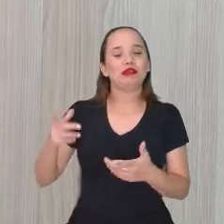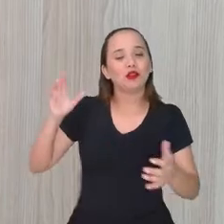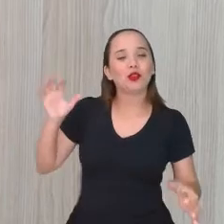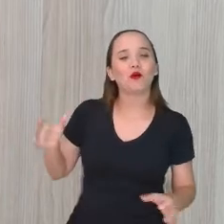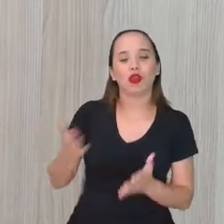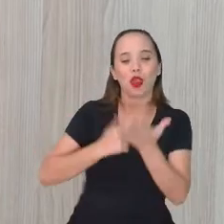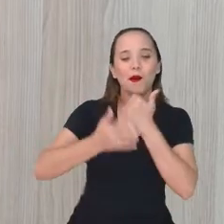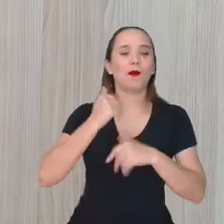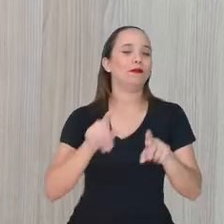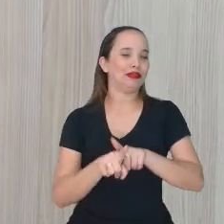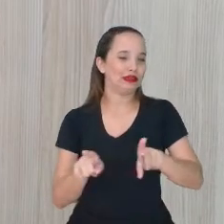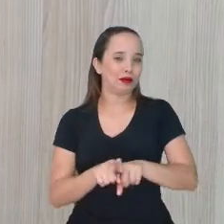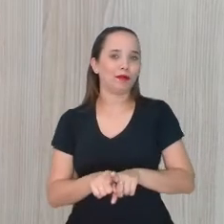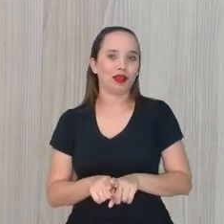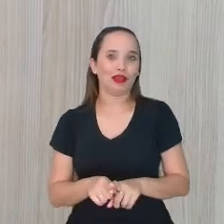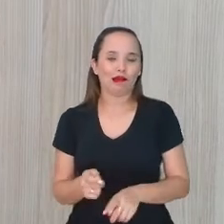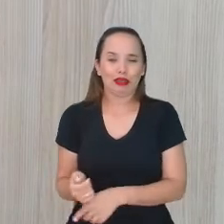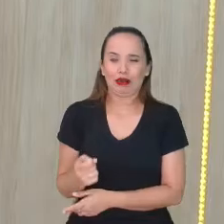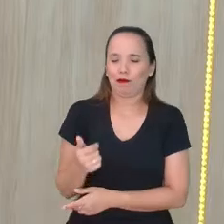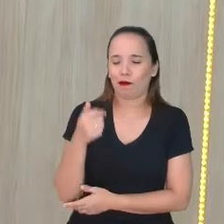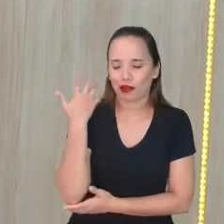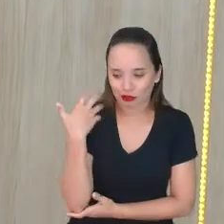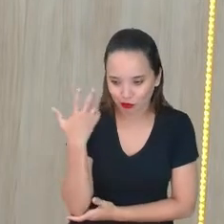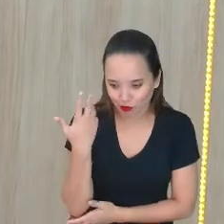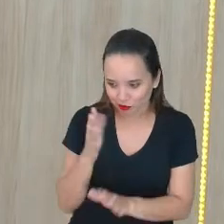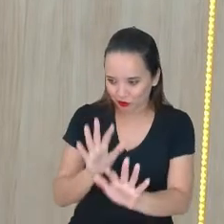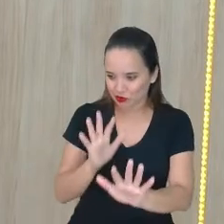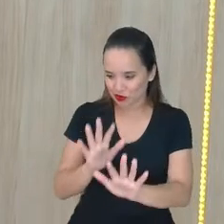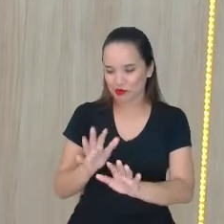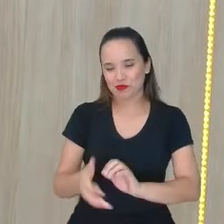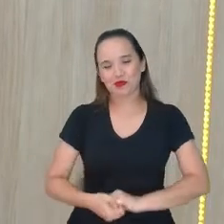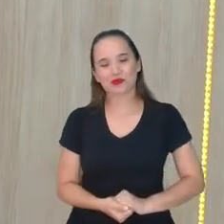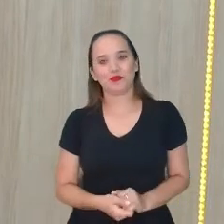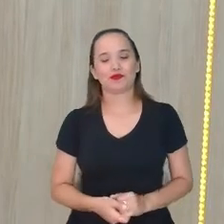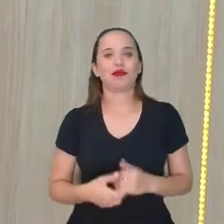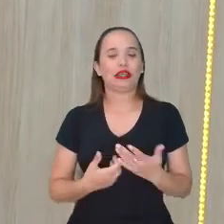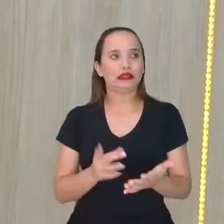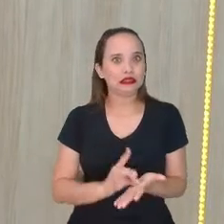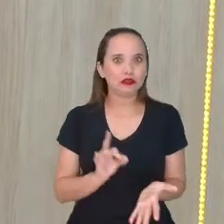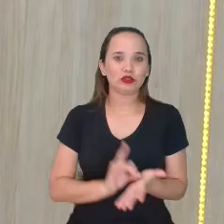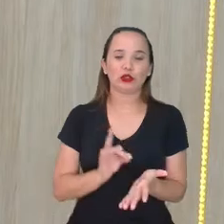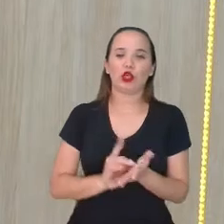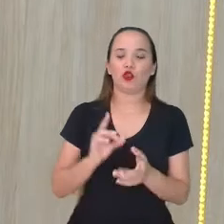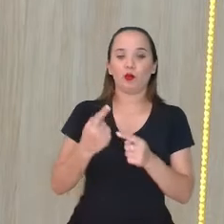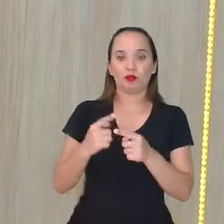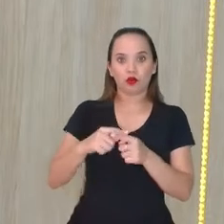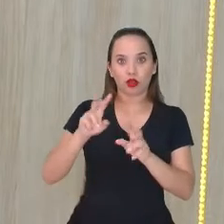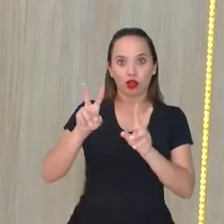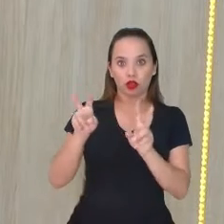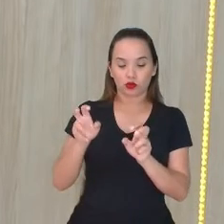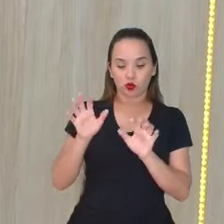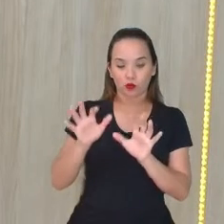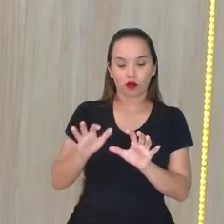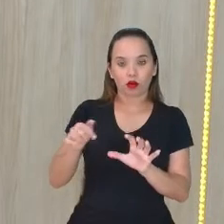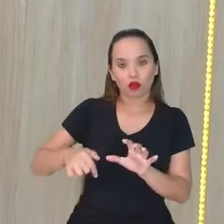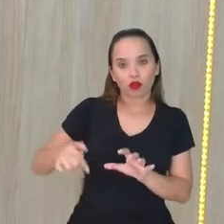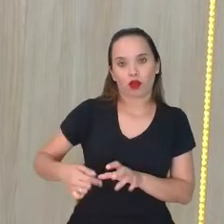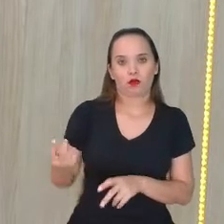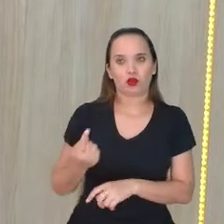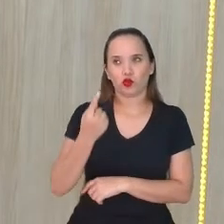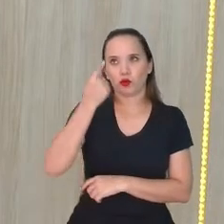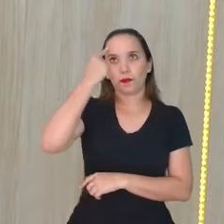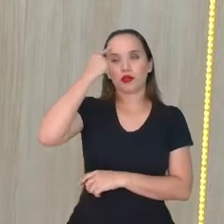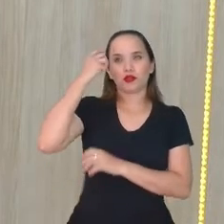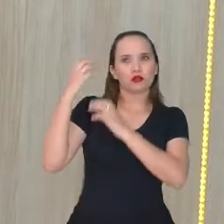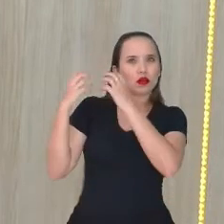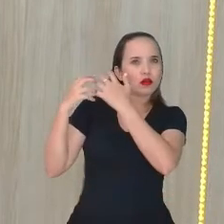alimentar. Exatamente. Quase foi. Porque a questão, gente, aqui, né, para a gente refletir, não é